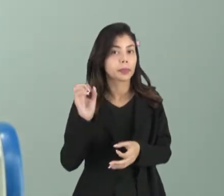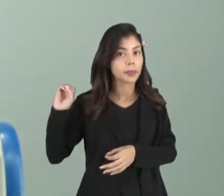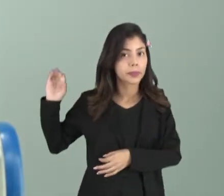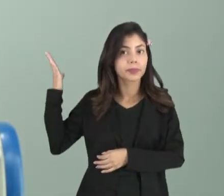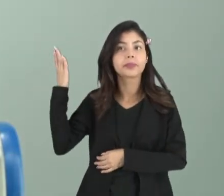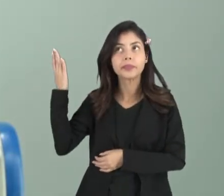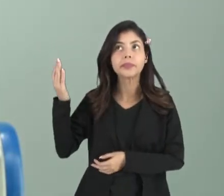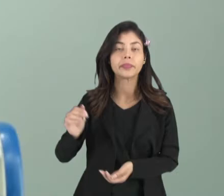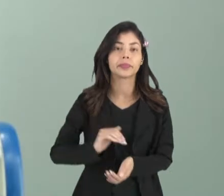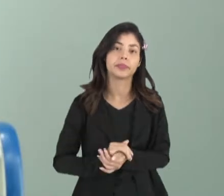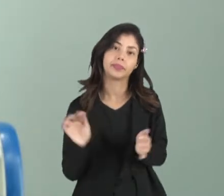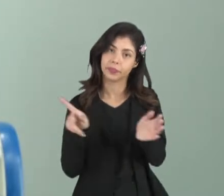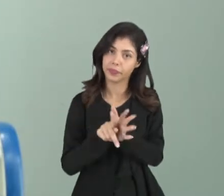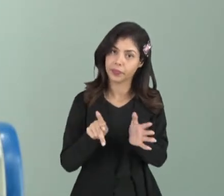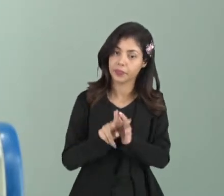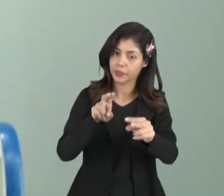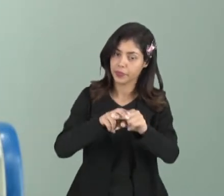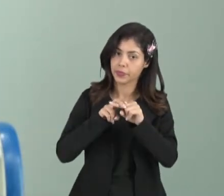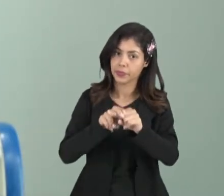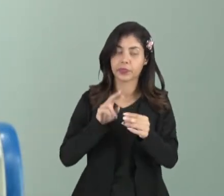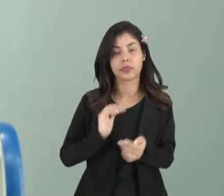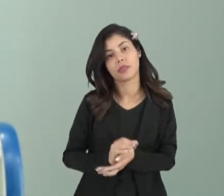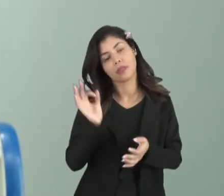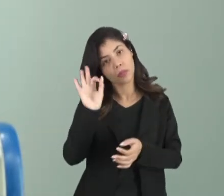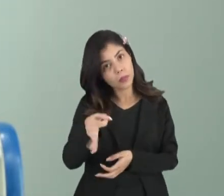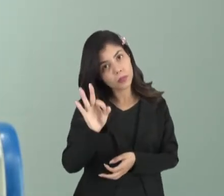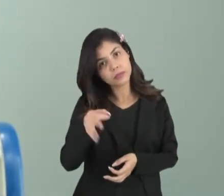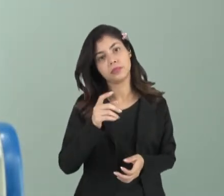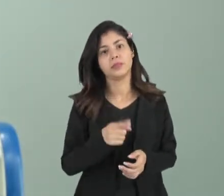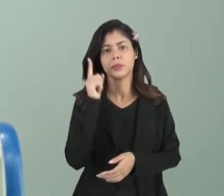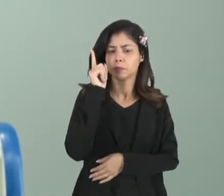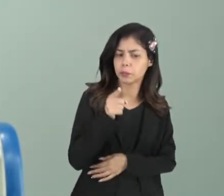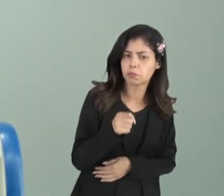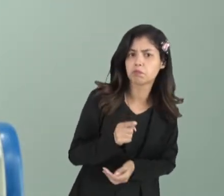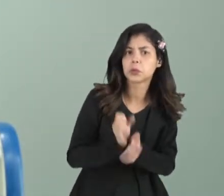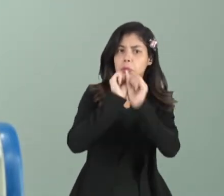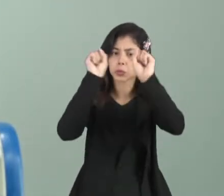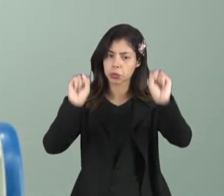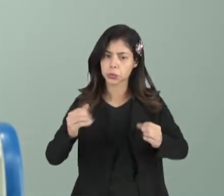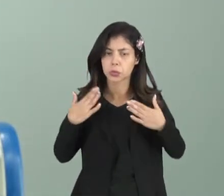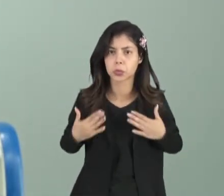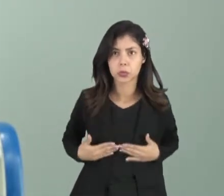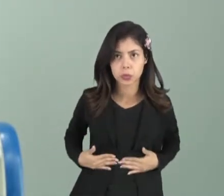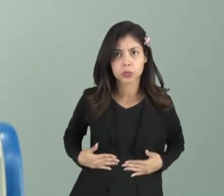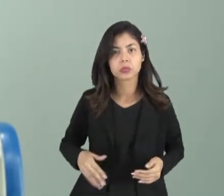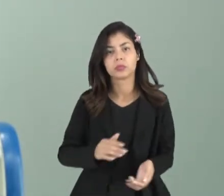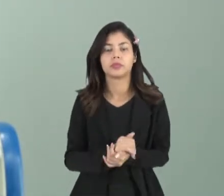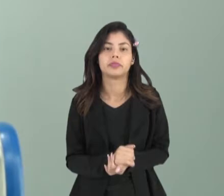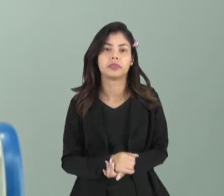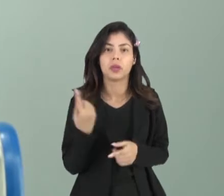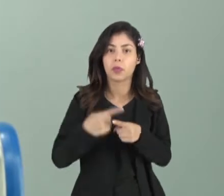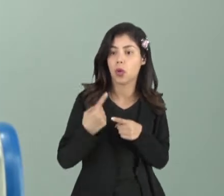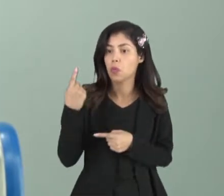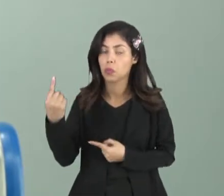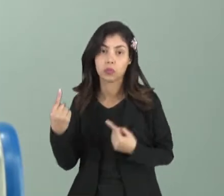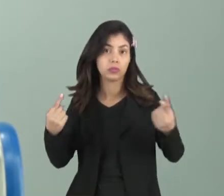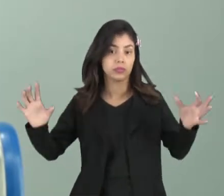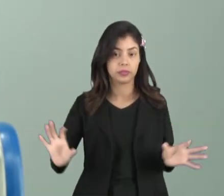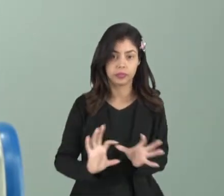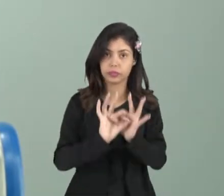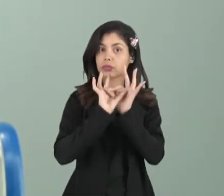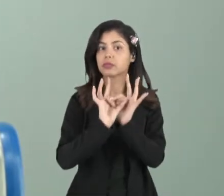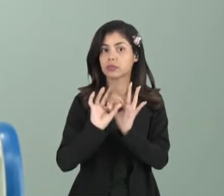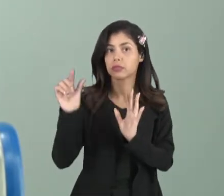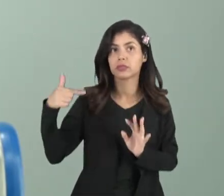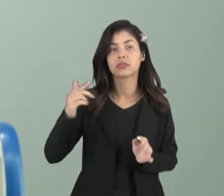acontece. E é exatamente por isso que vocês têm uma certa ordem para estudar os sistemas do corpo humano, porque um vai estar interligado